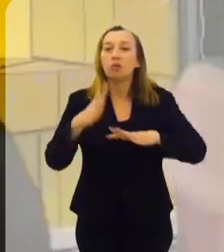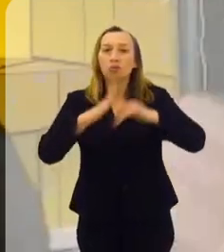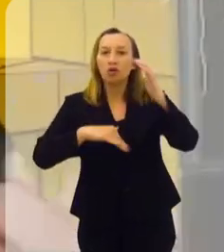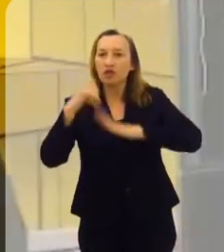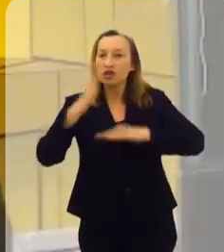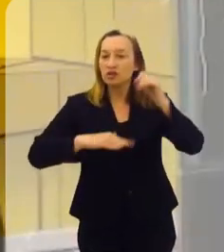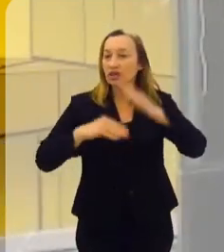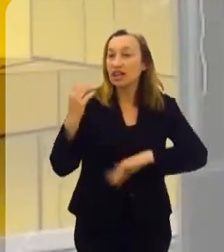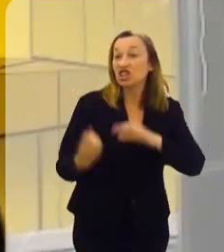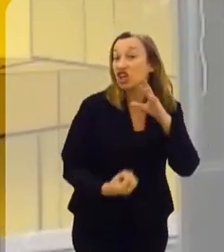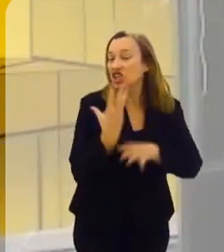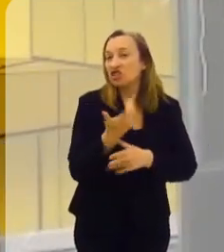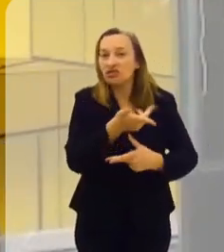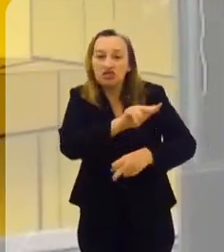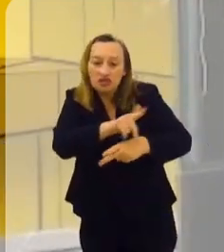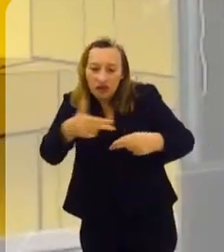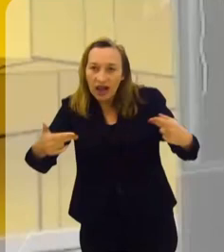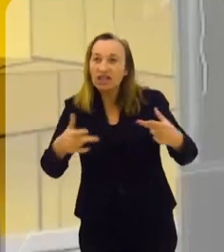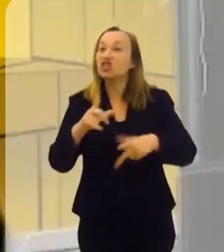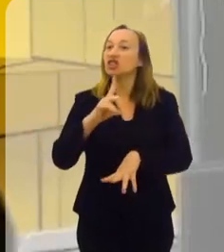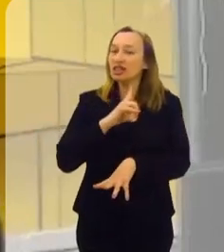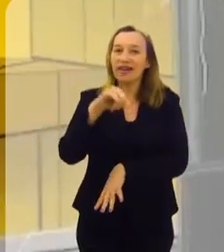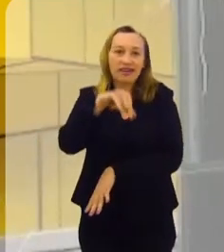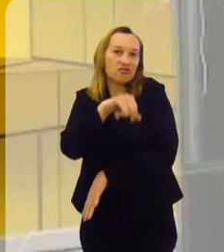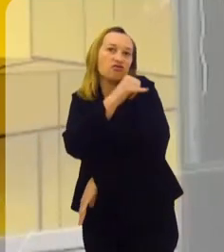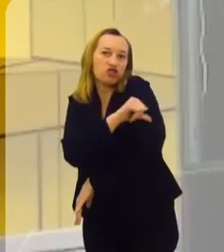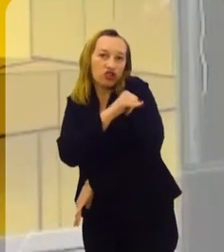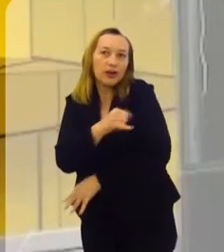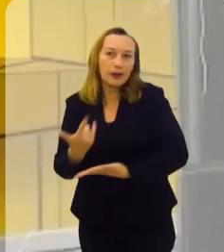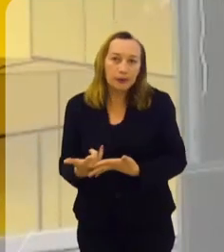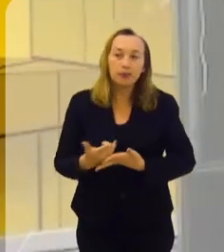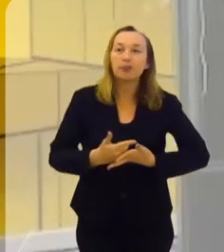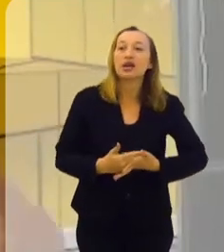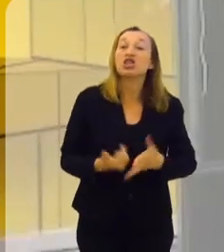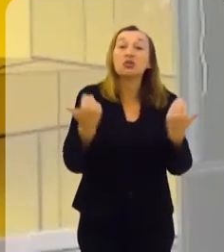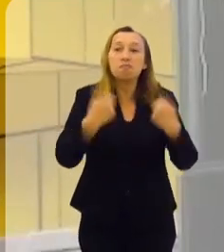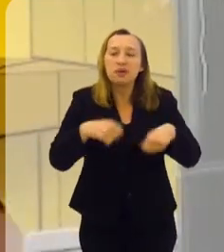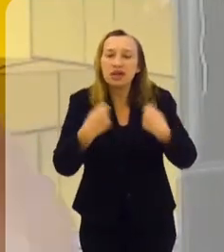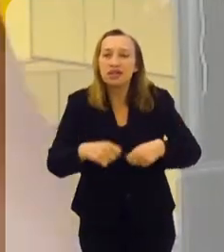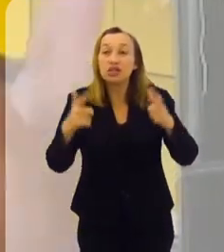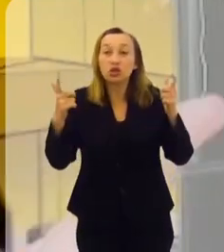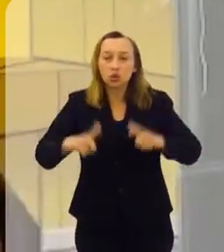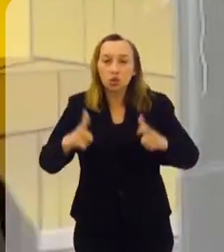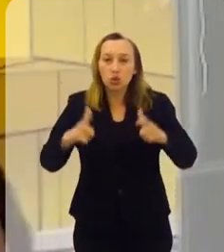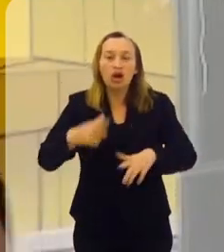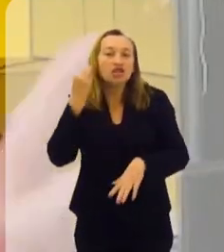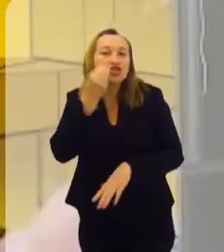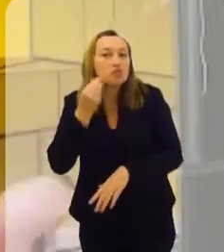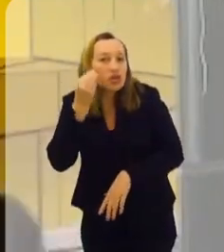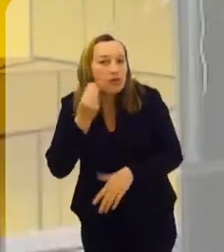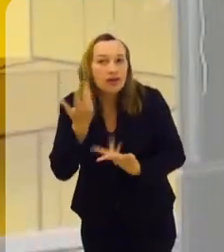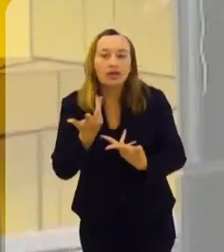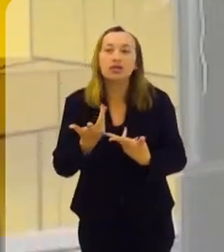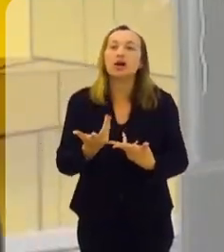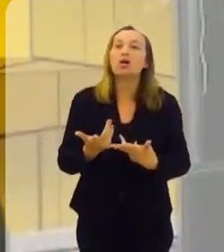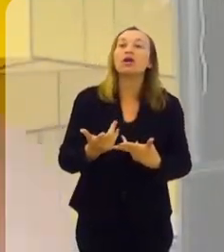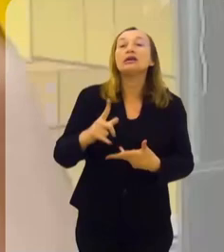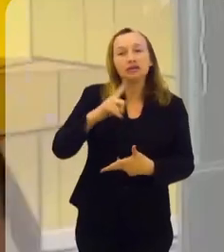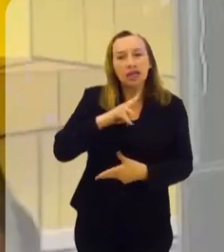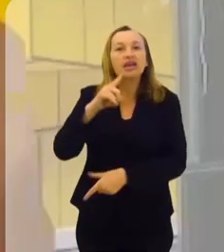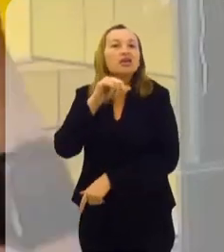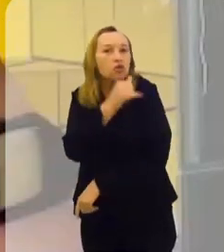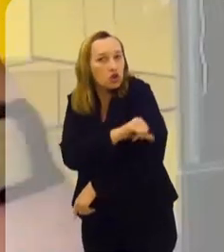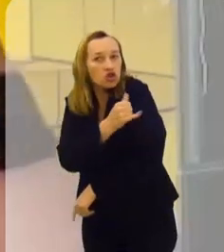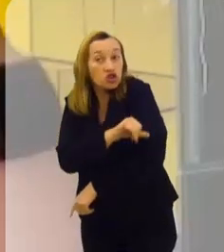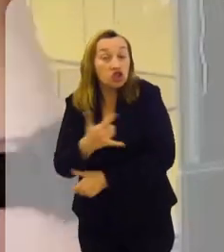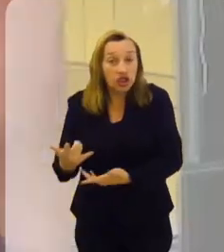um profissional criativo diverso, e a gente tem isso no Rio de Janeiro. A gente precisa de espaços de experimentação, a